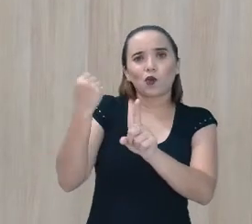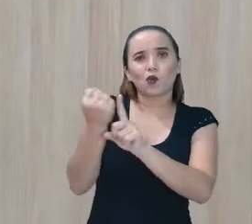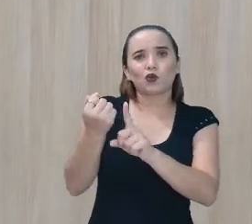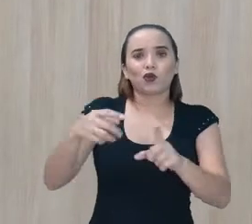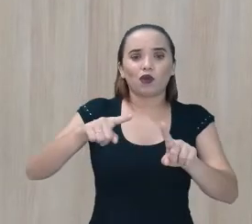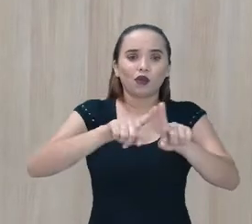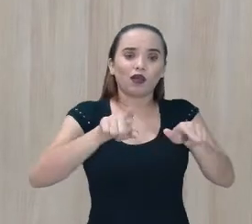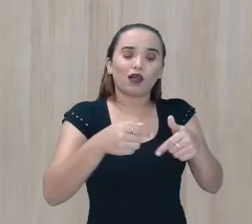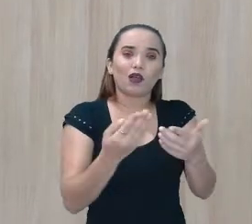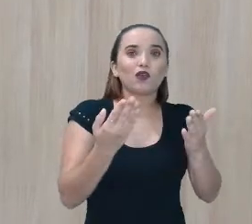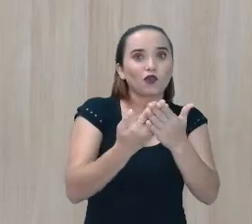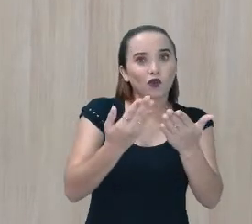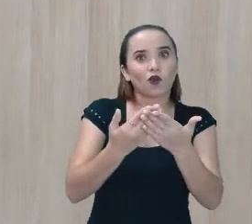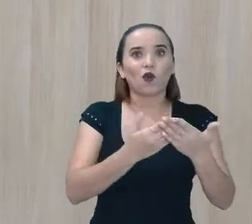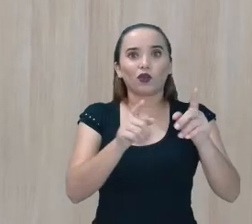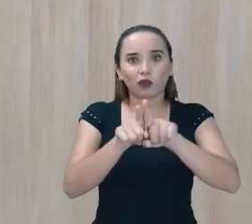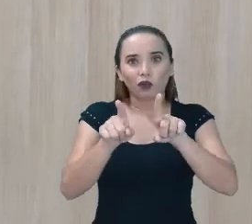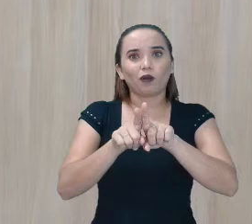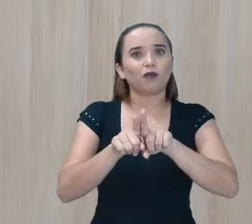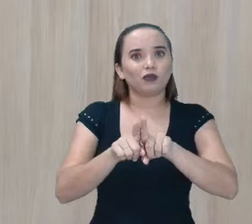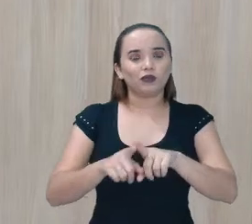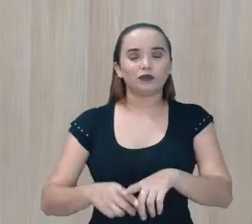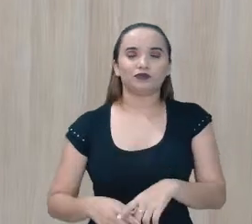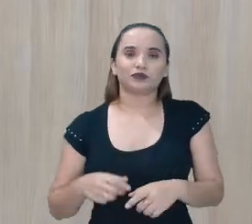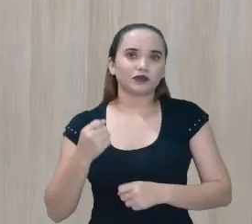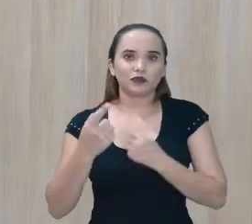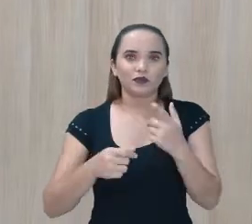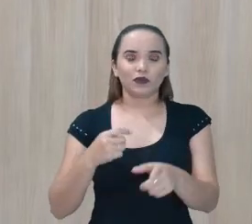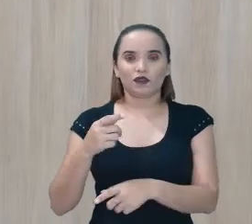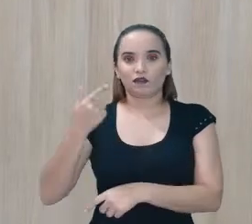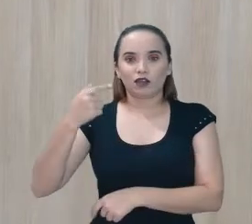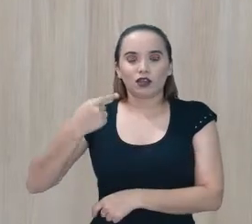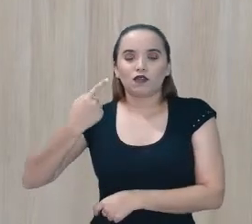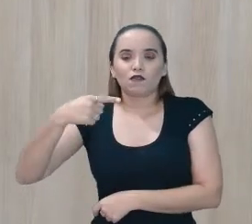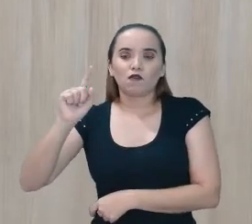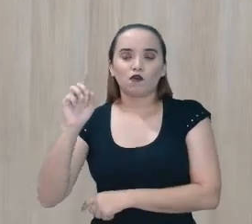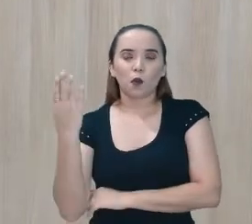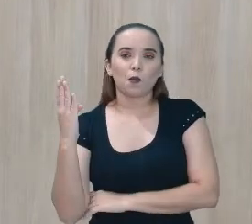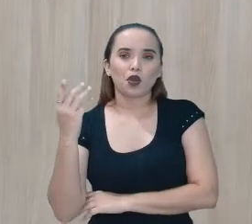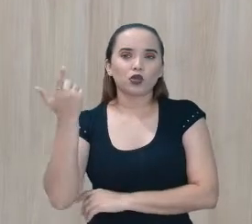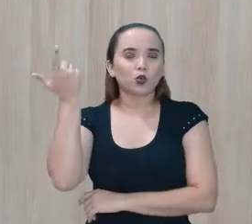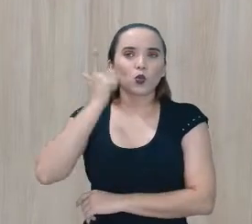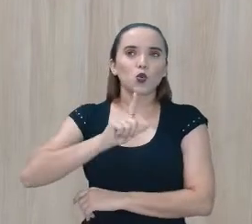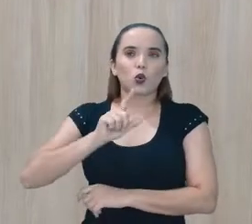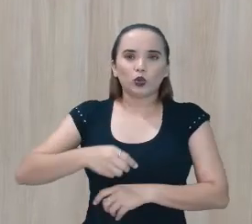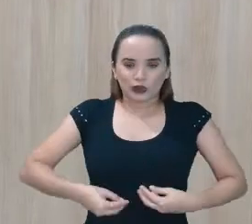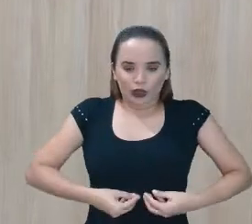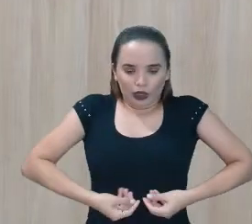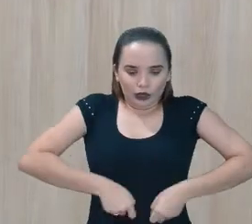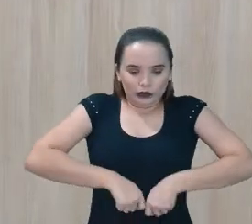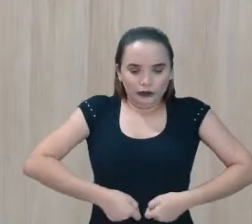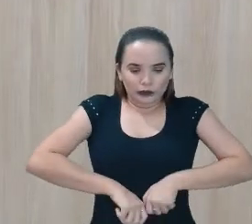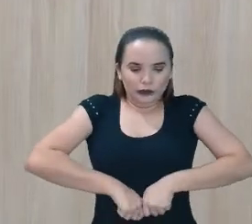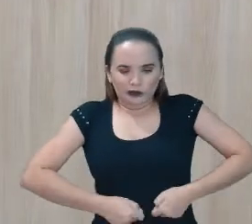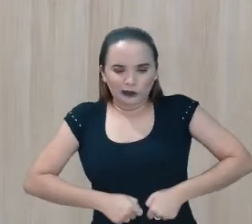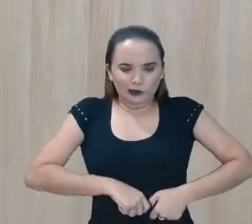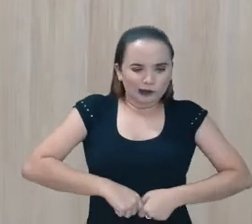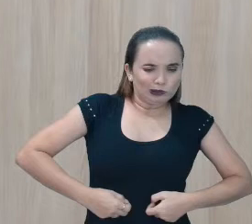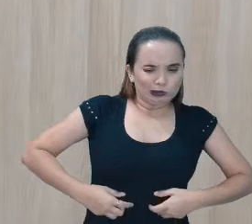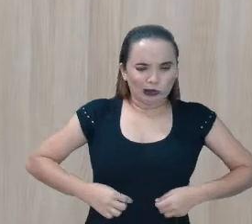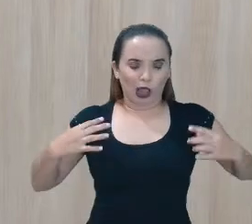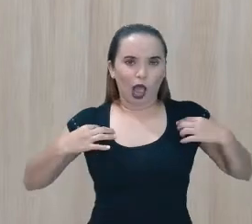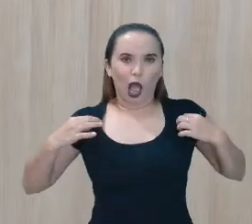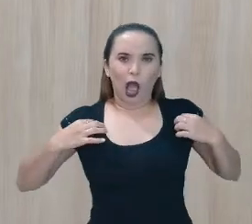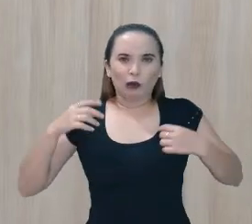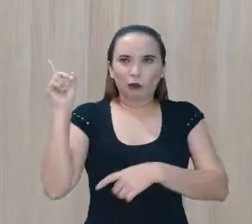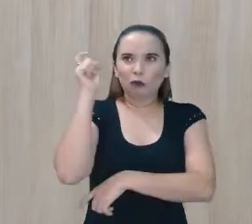escola, tem necessidade de ir ao banheiro, não consegue abotoar a calça, não consegue abrir um zíper. É